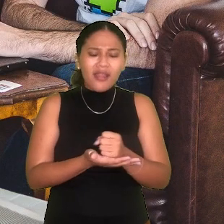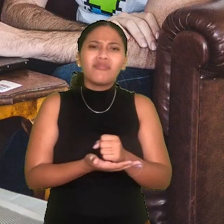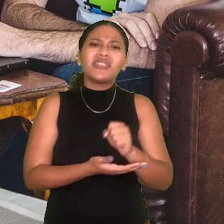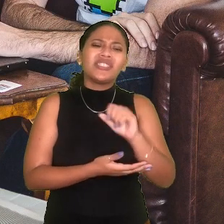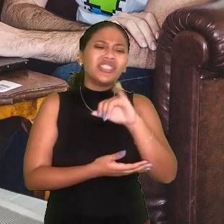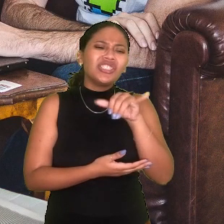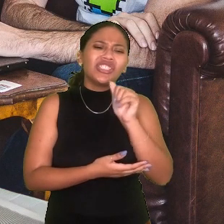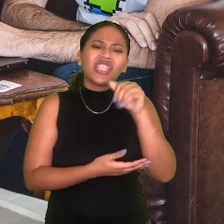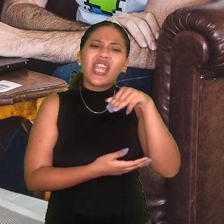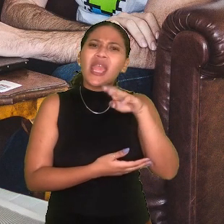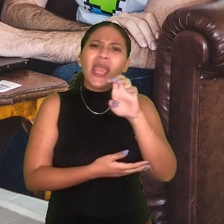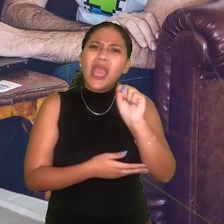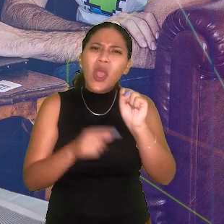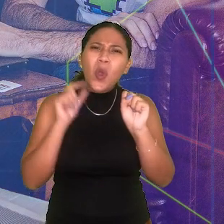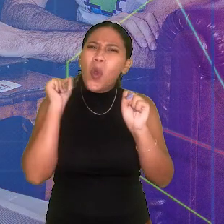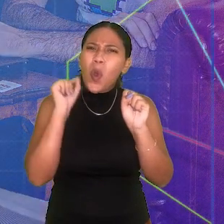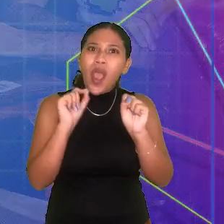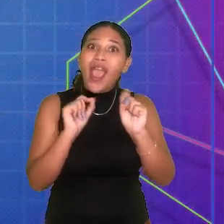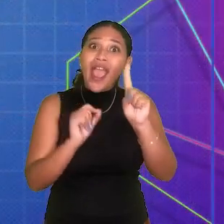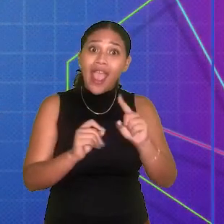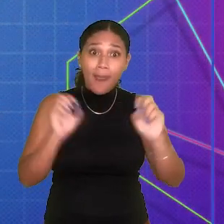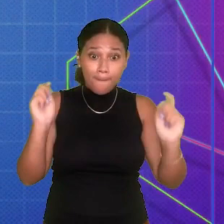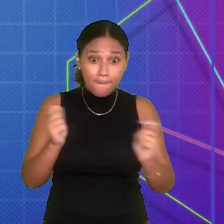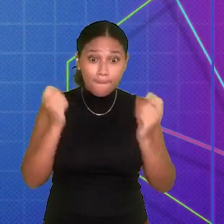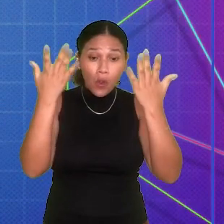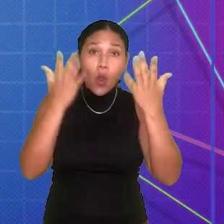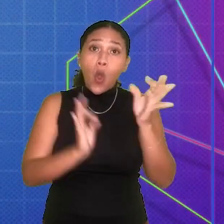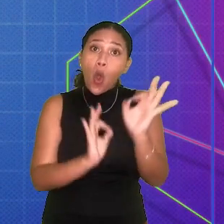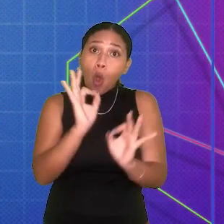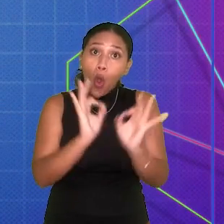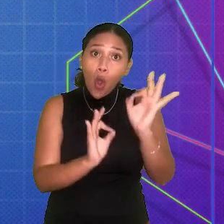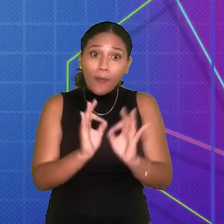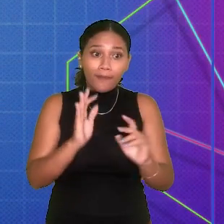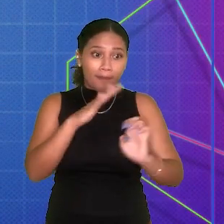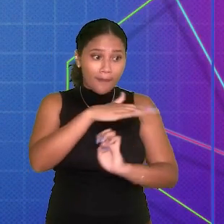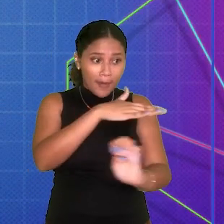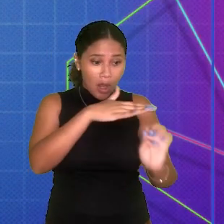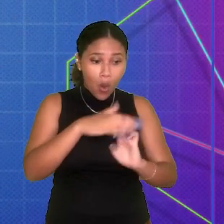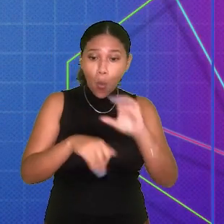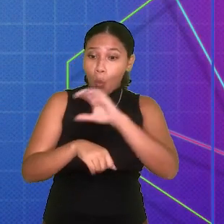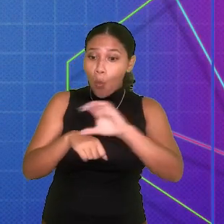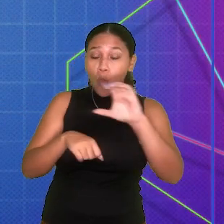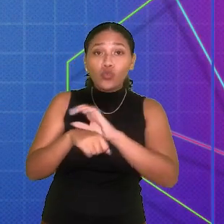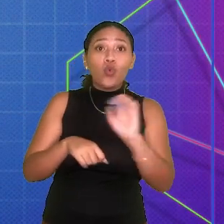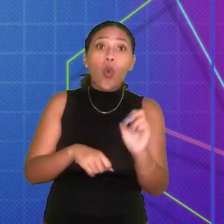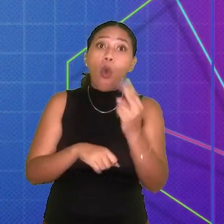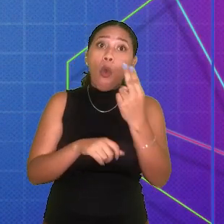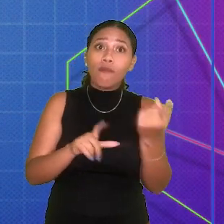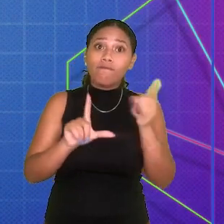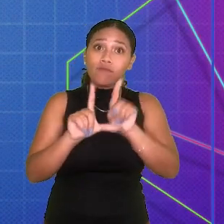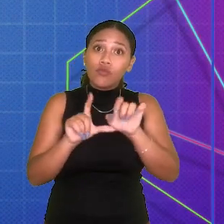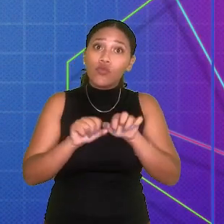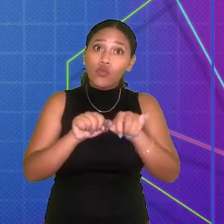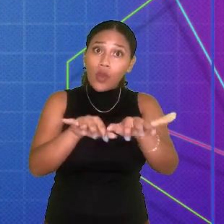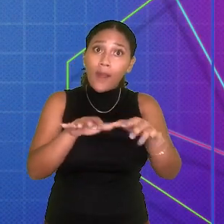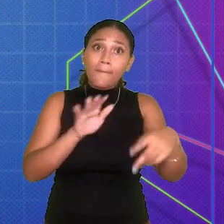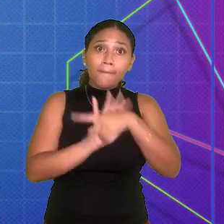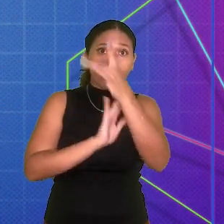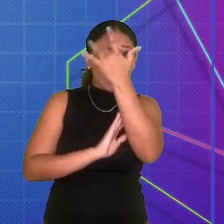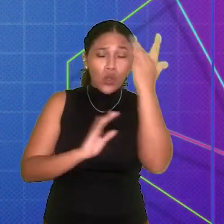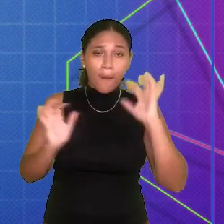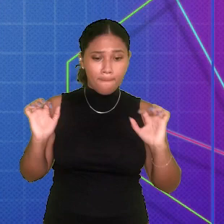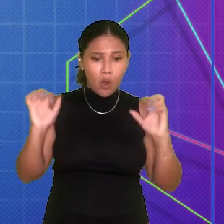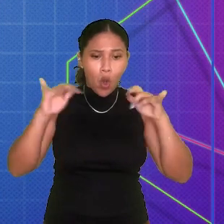Game Jams? São eventos organizados por empresas, cursos ou mesmo influenciadores, no quais pessoas se juntam